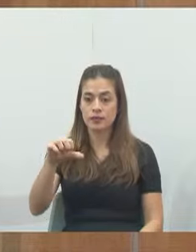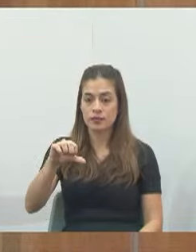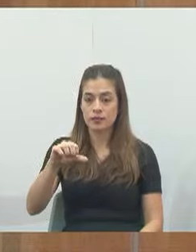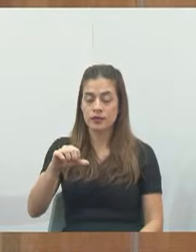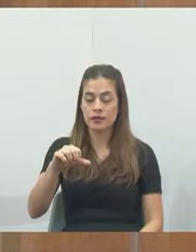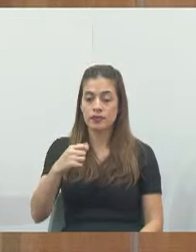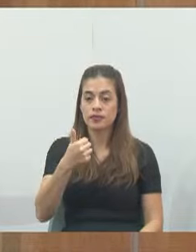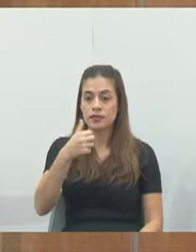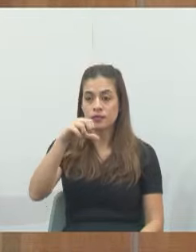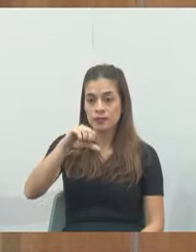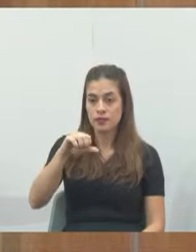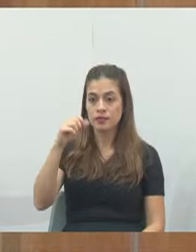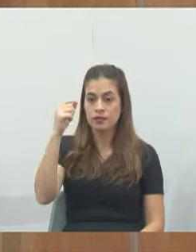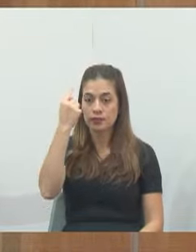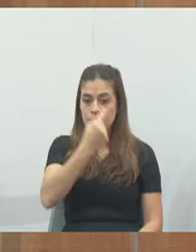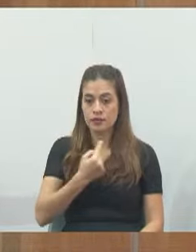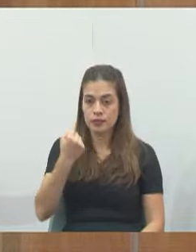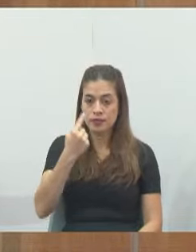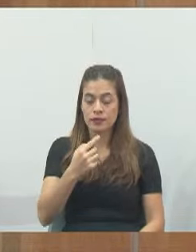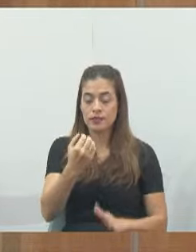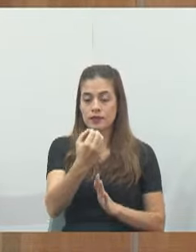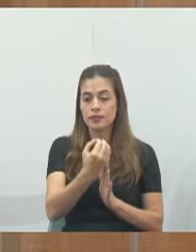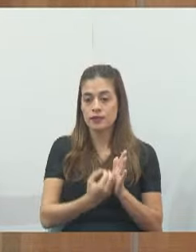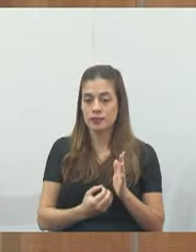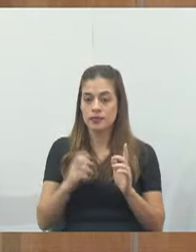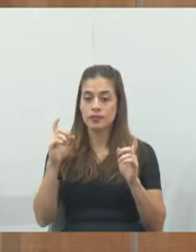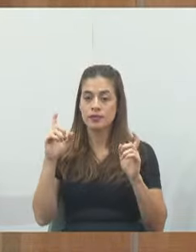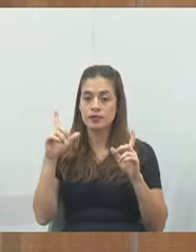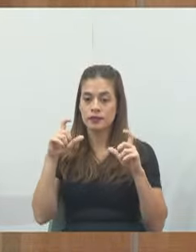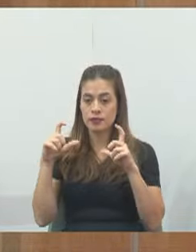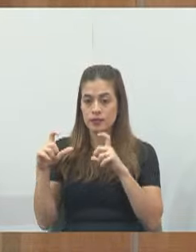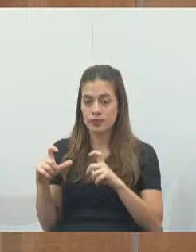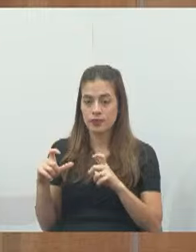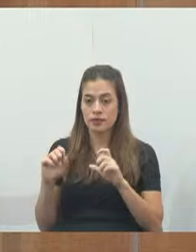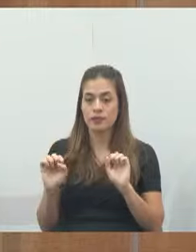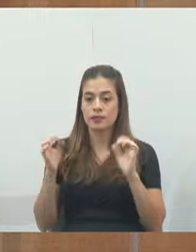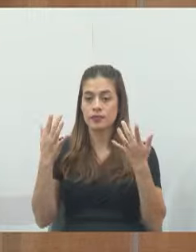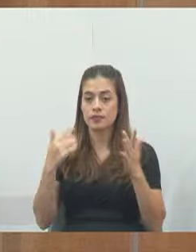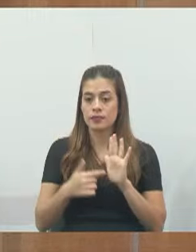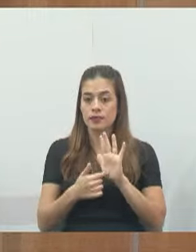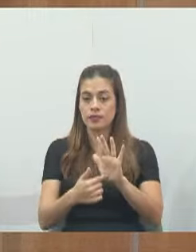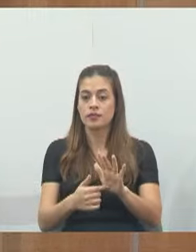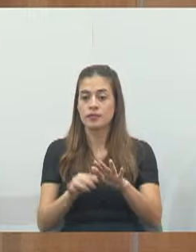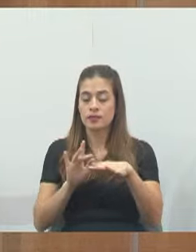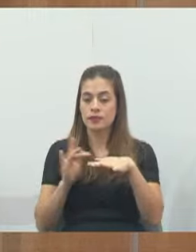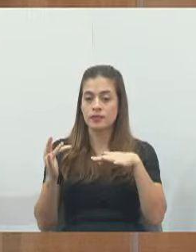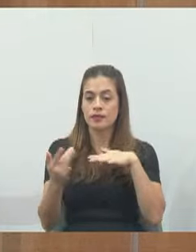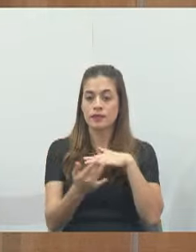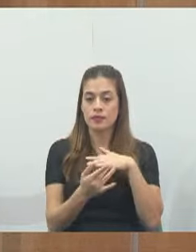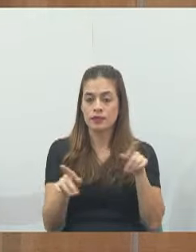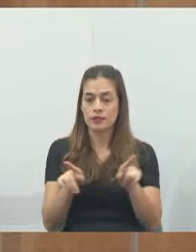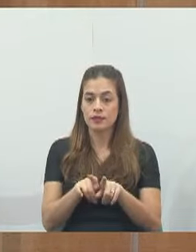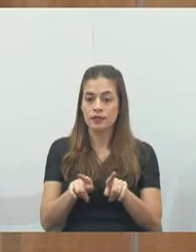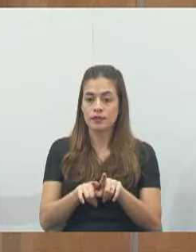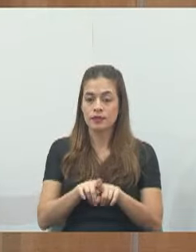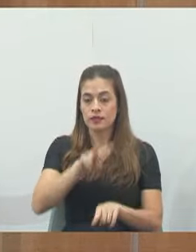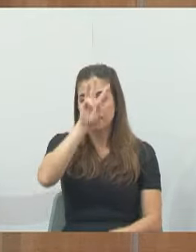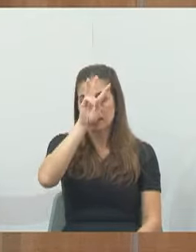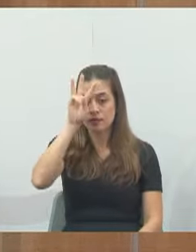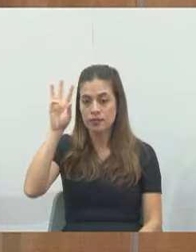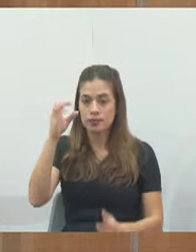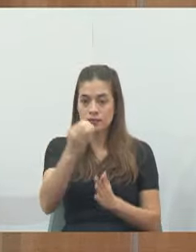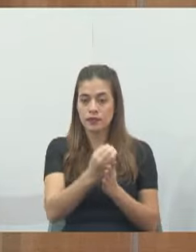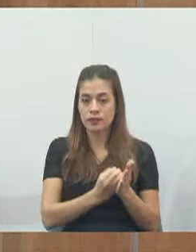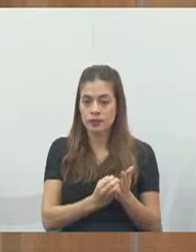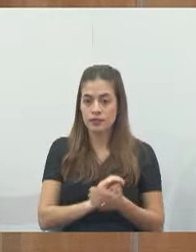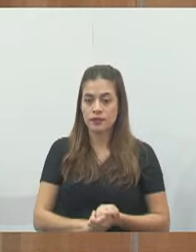19 horas, e as fotos oficiais deste evento logo estarão disponíveis nas nossas redes sociais e também no nosso site